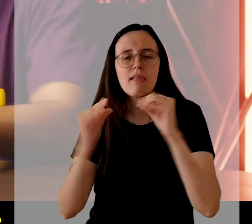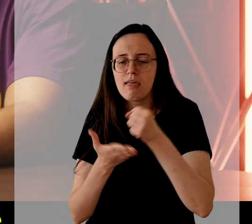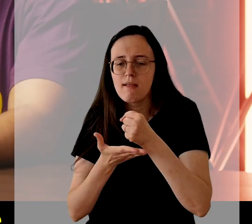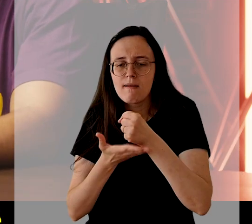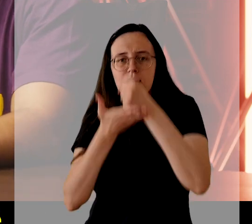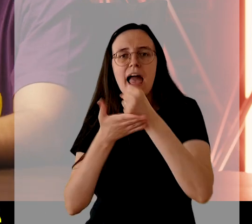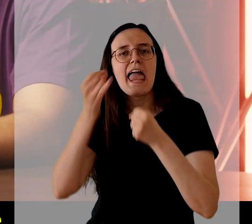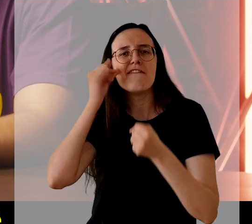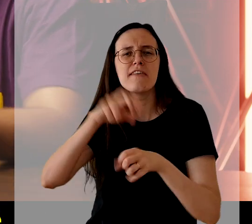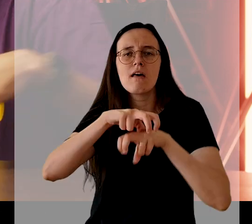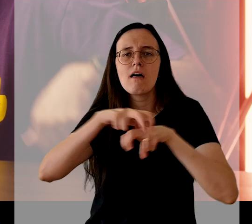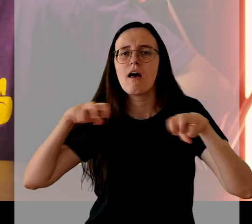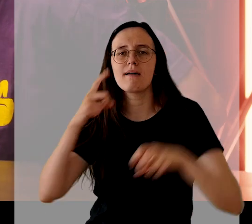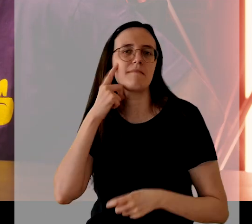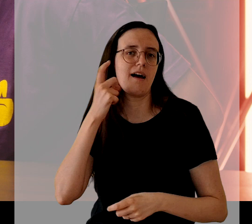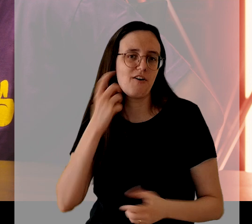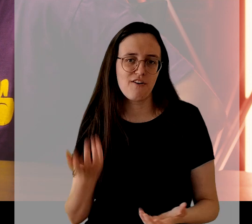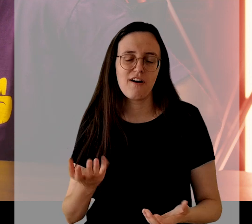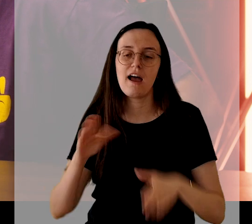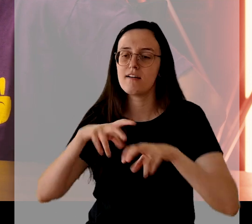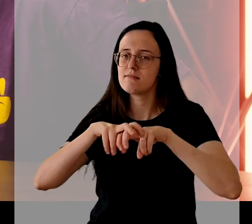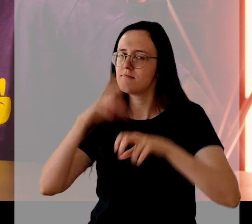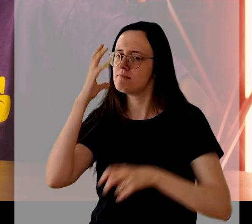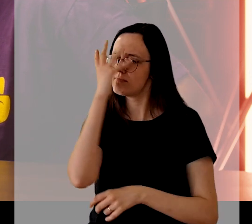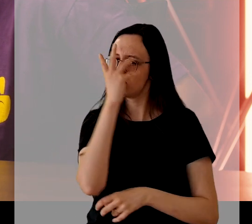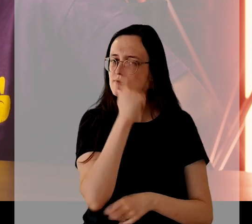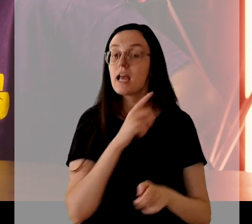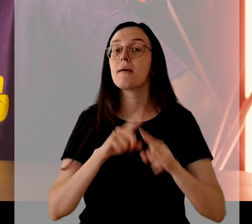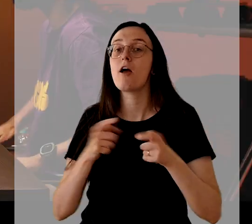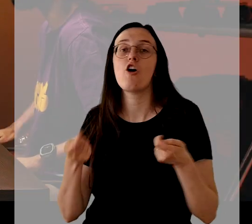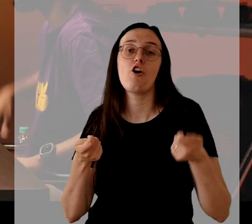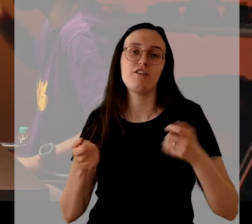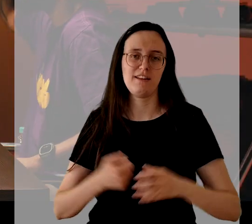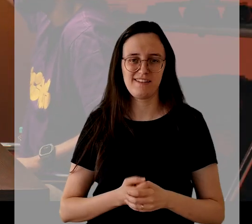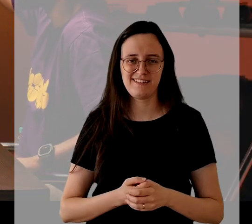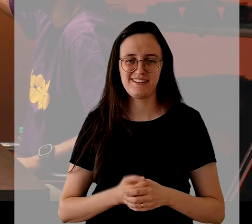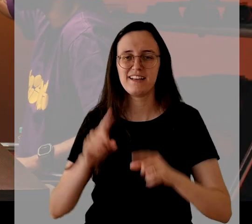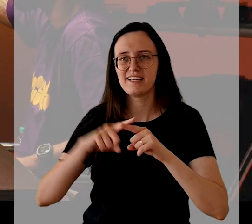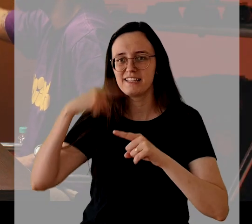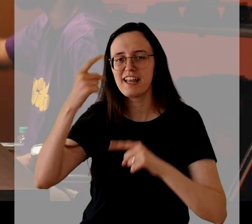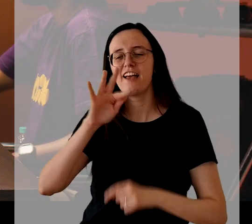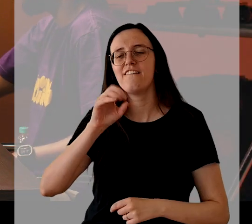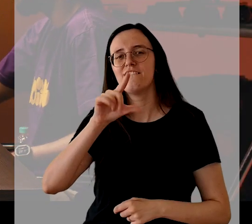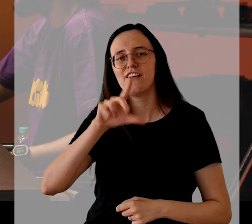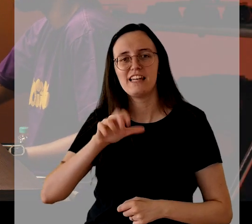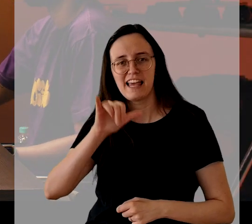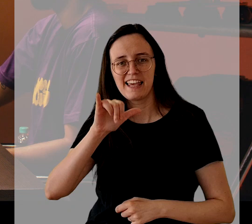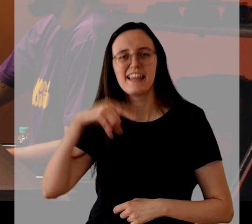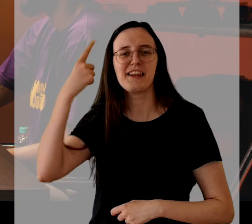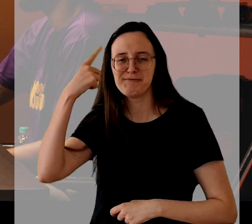atrapalhe o diálogo, né? Porque a cadeira a gente vai fazer uma cadeira bem bonita, de forma controlada, lá na pós, né? Lá na